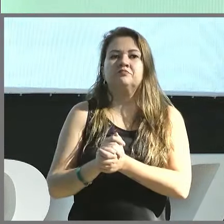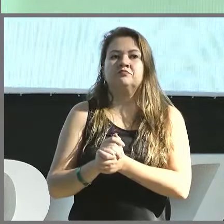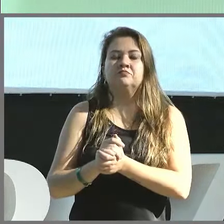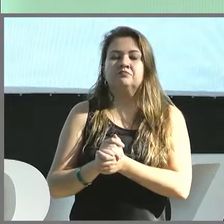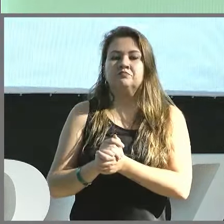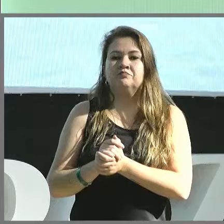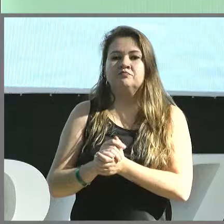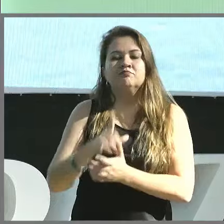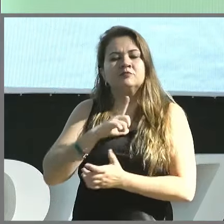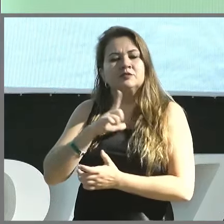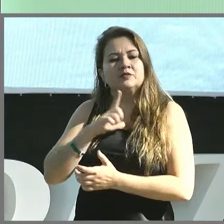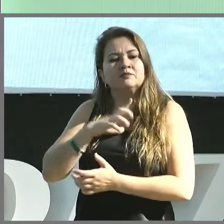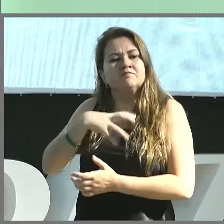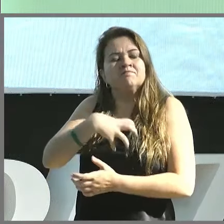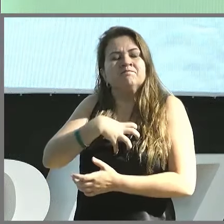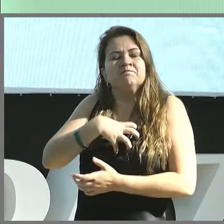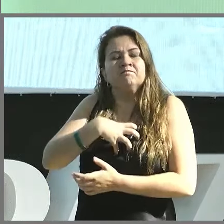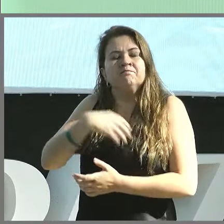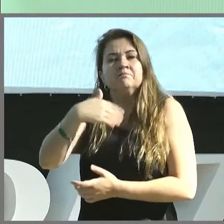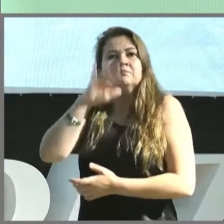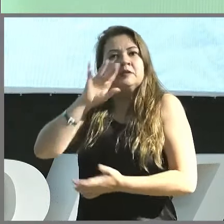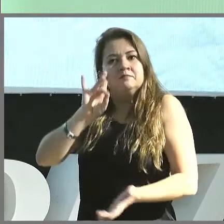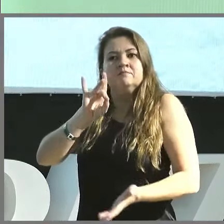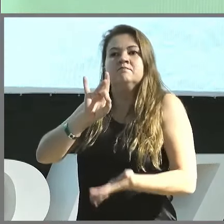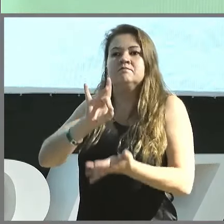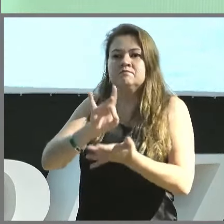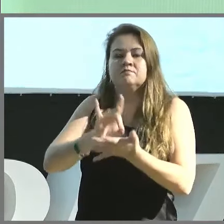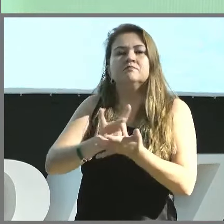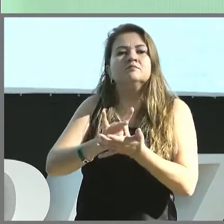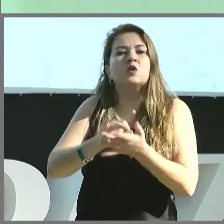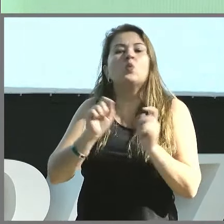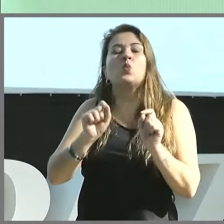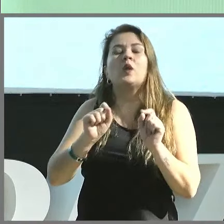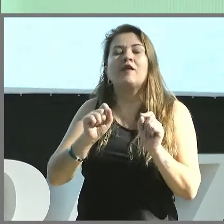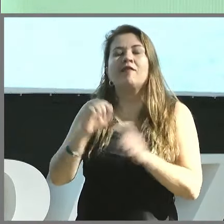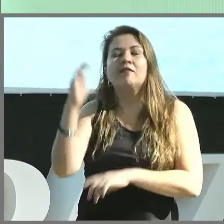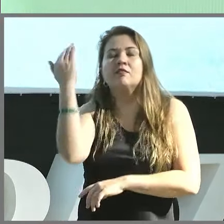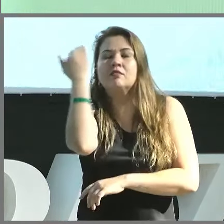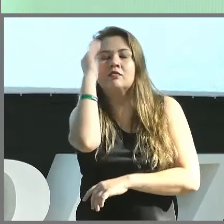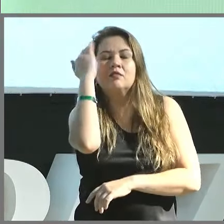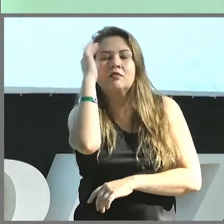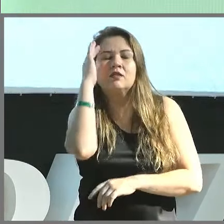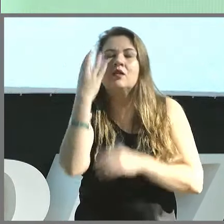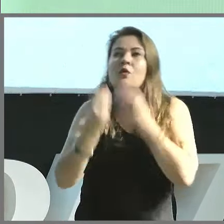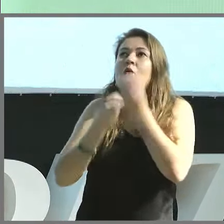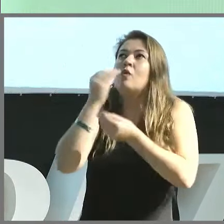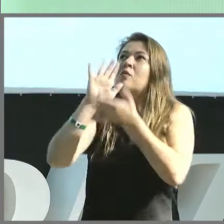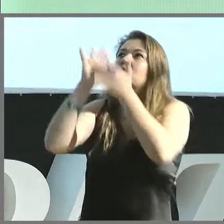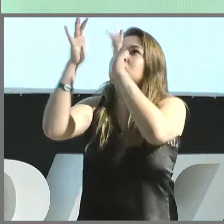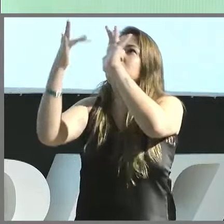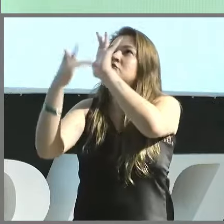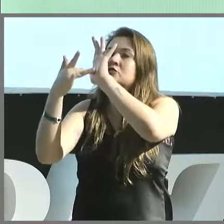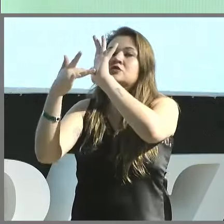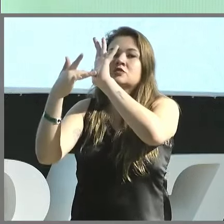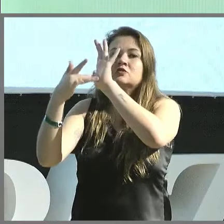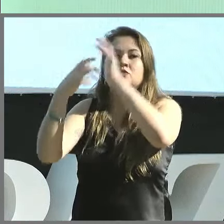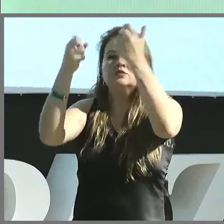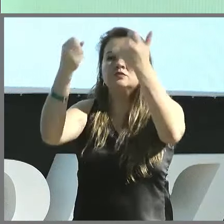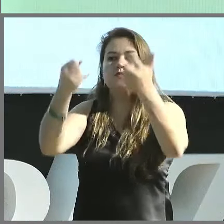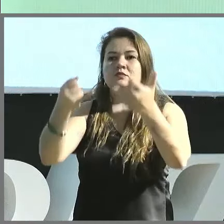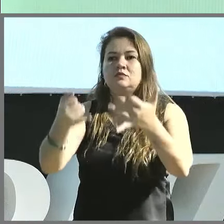de uma forma mais veemente poder interpretar uma fala de Jesus que